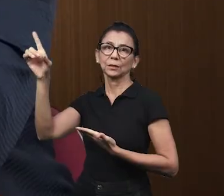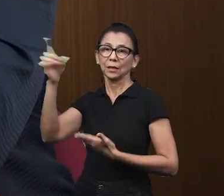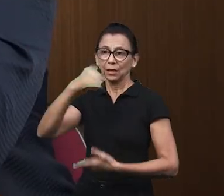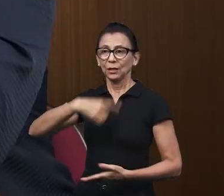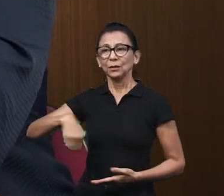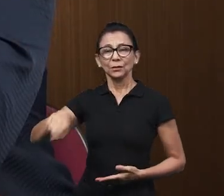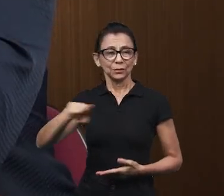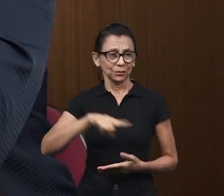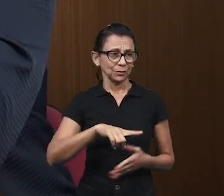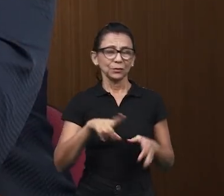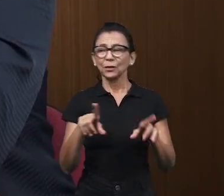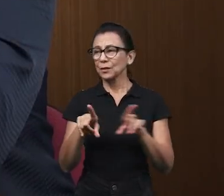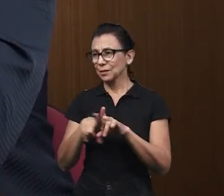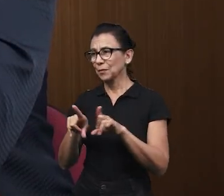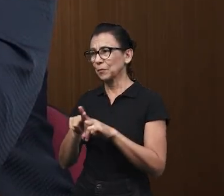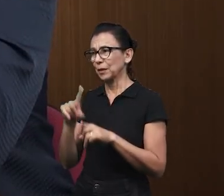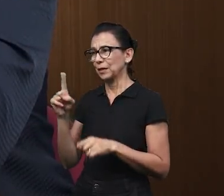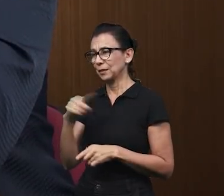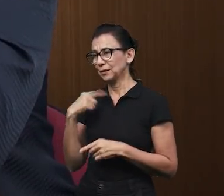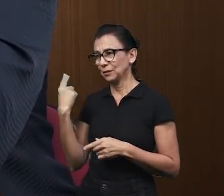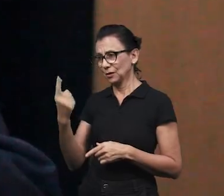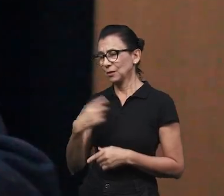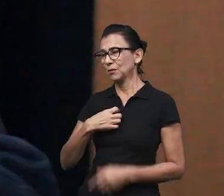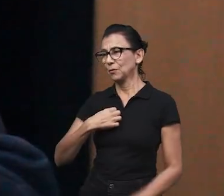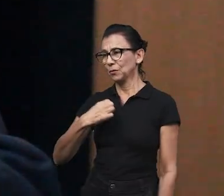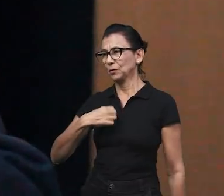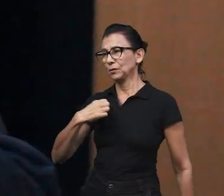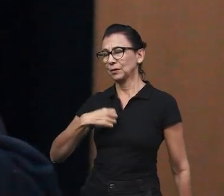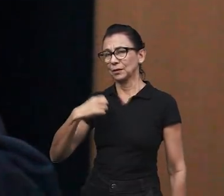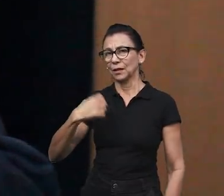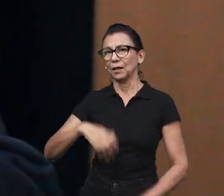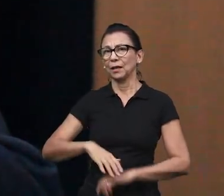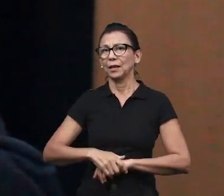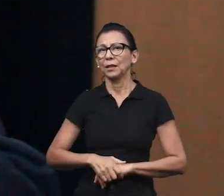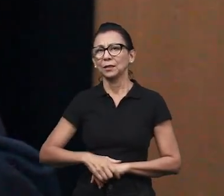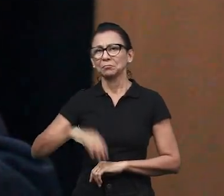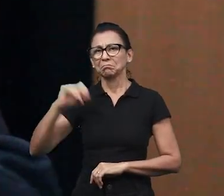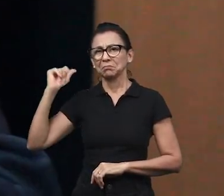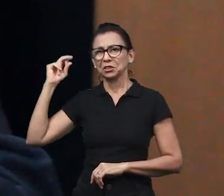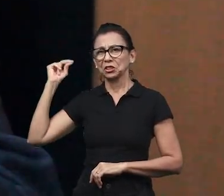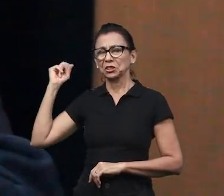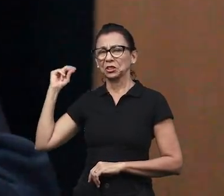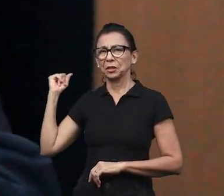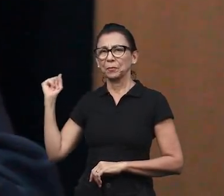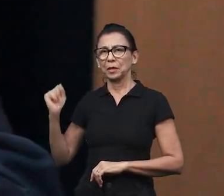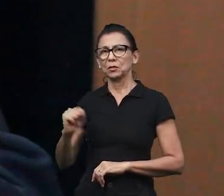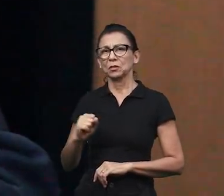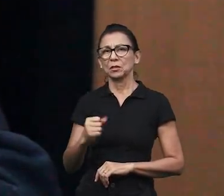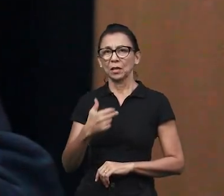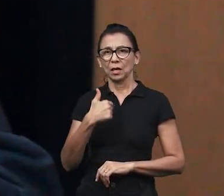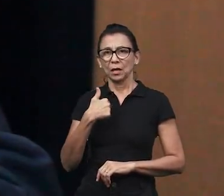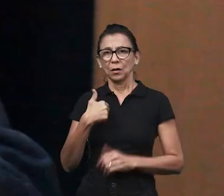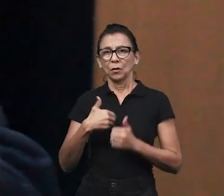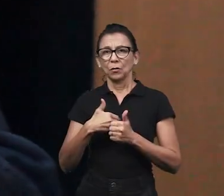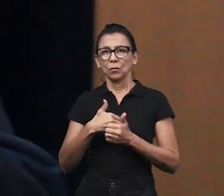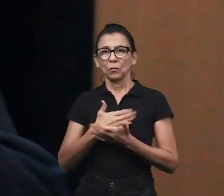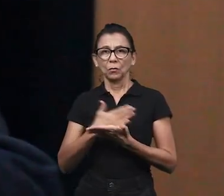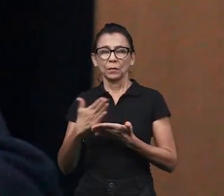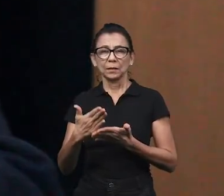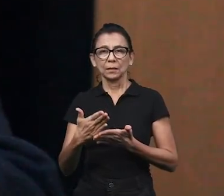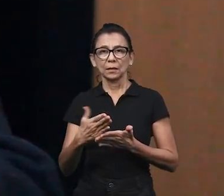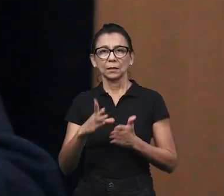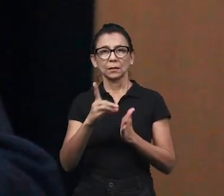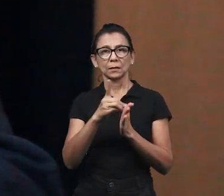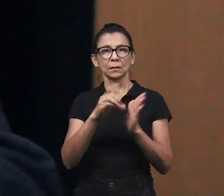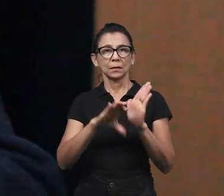um voluntário, né, José? Eu posso falar aqui com muita propriedade. Desde a década de 80 eu sou voluntário do Manaim. Então, assim, nós estamos aqui